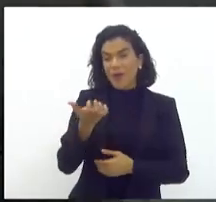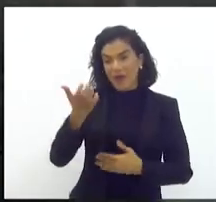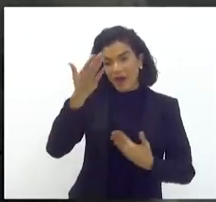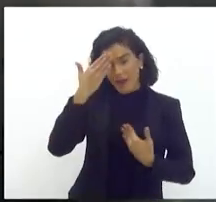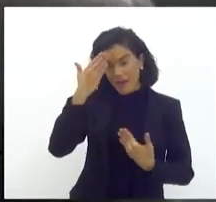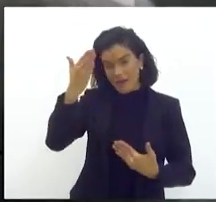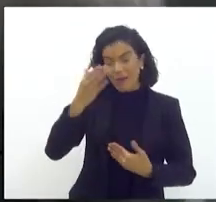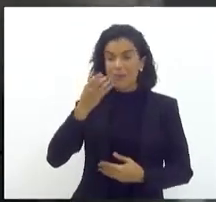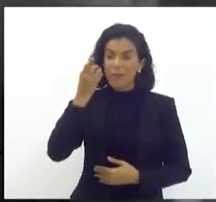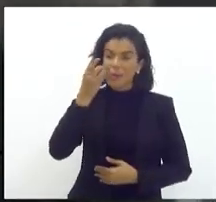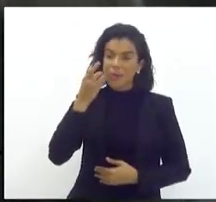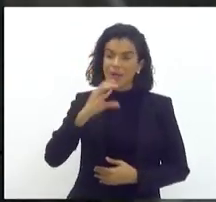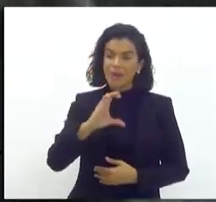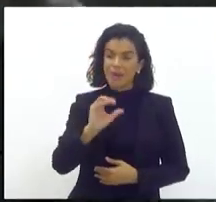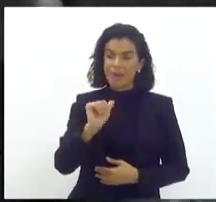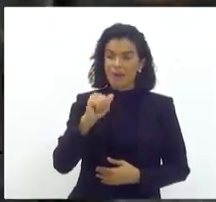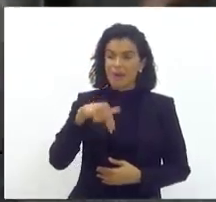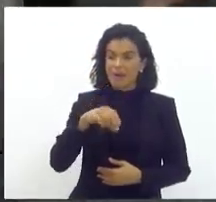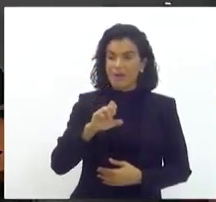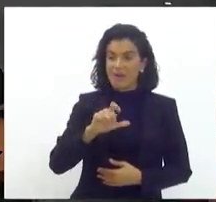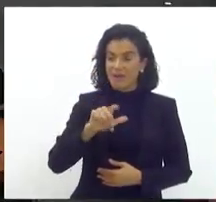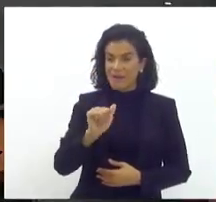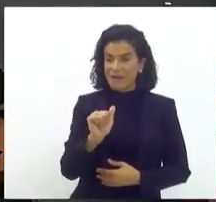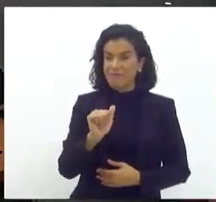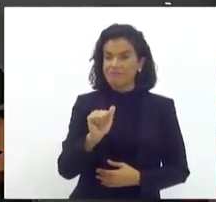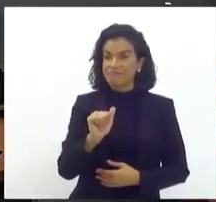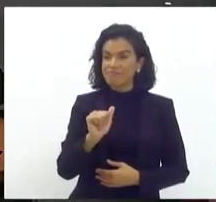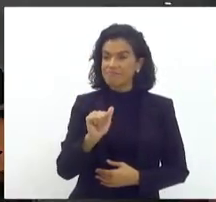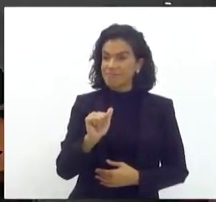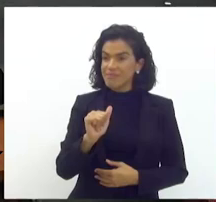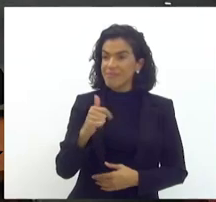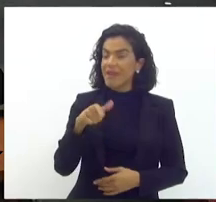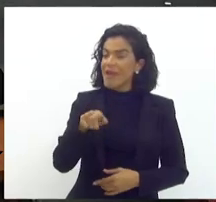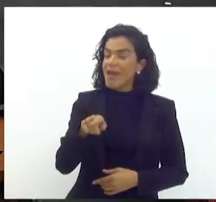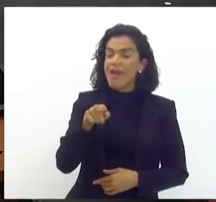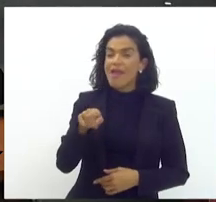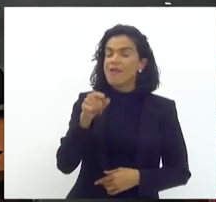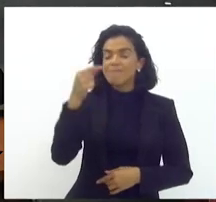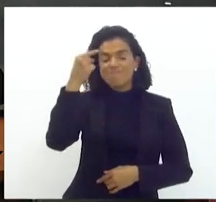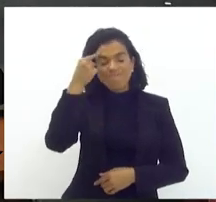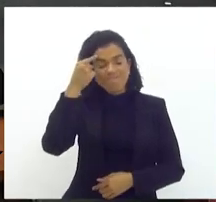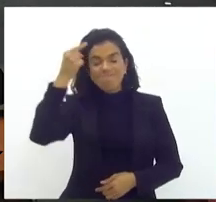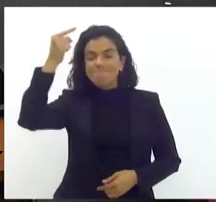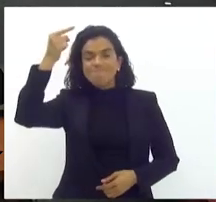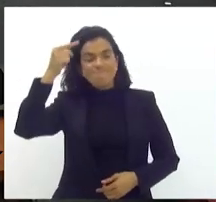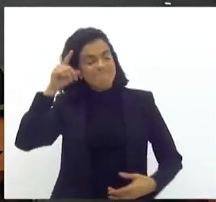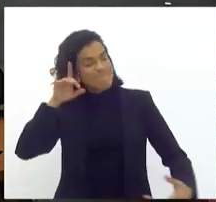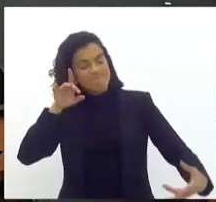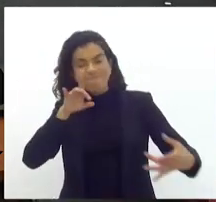ao Deputado canela porque seguramente ele se inspirou